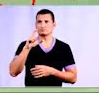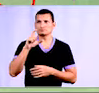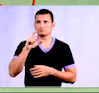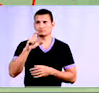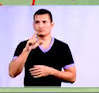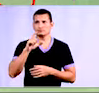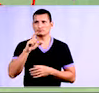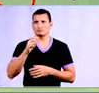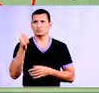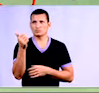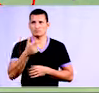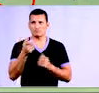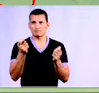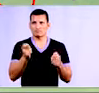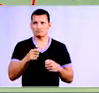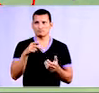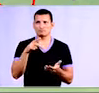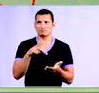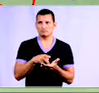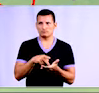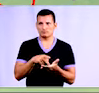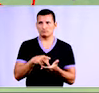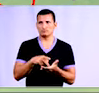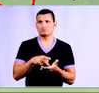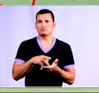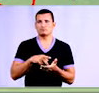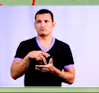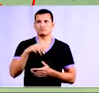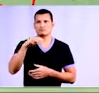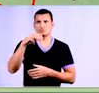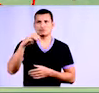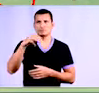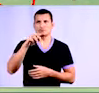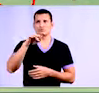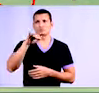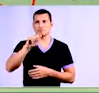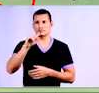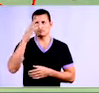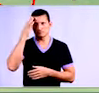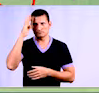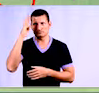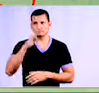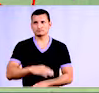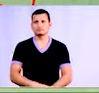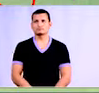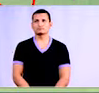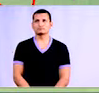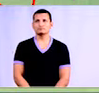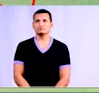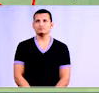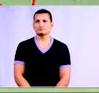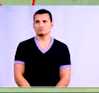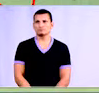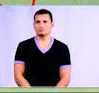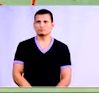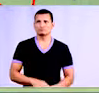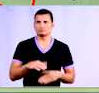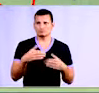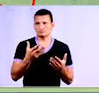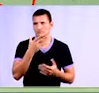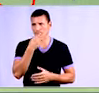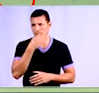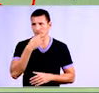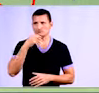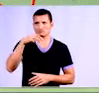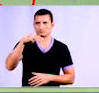do que a capacidade real da memória principal. Então, o autor,